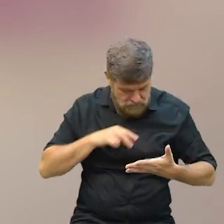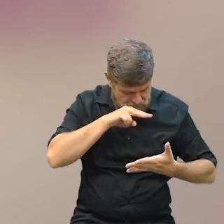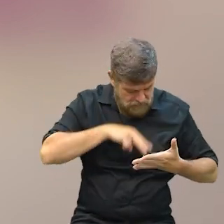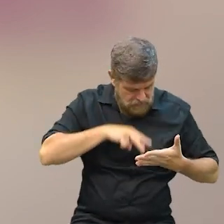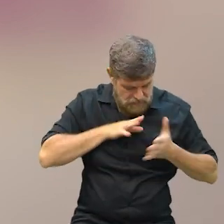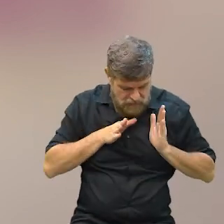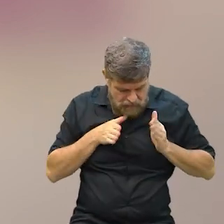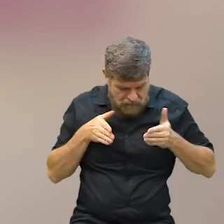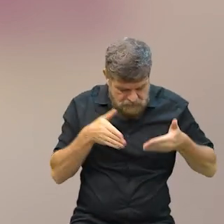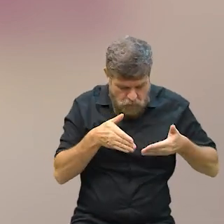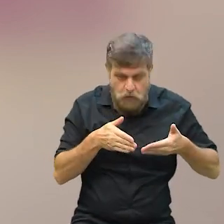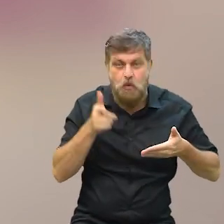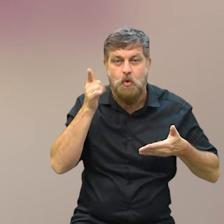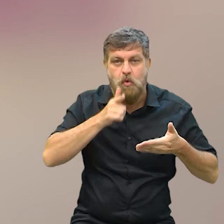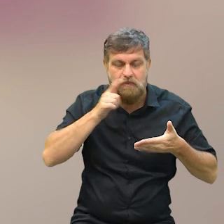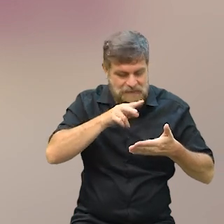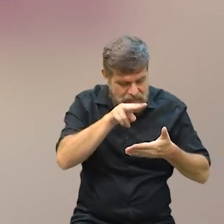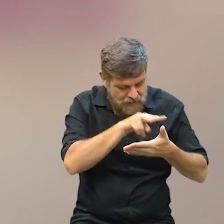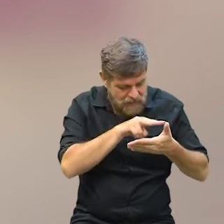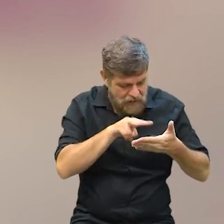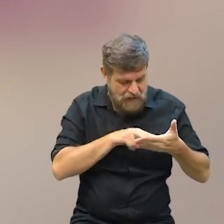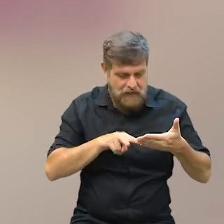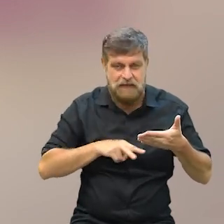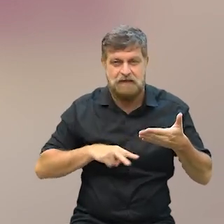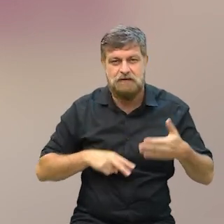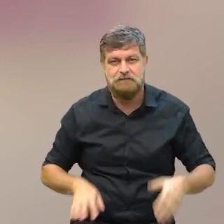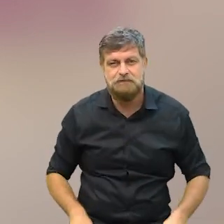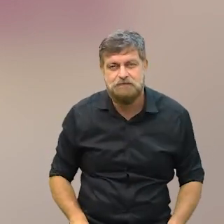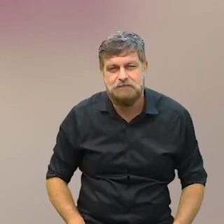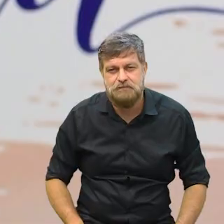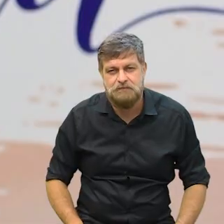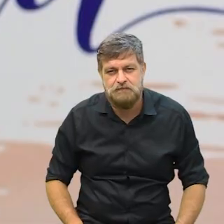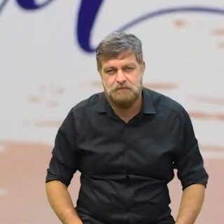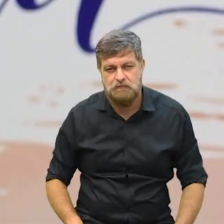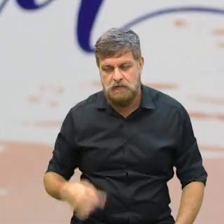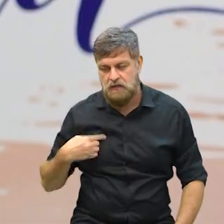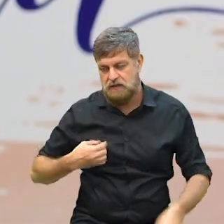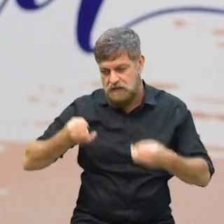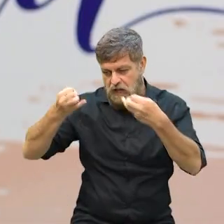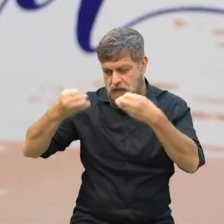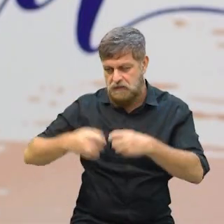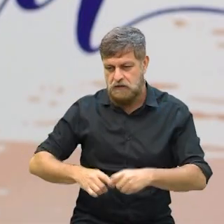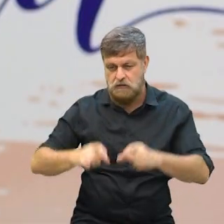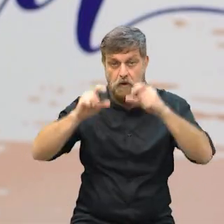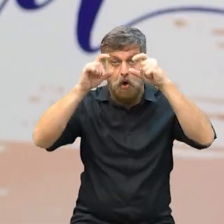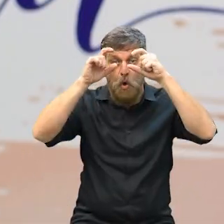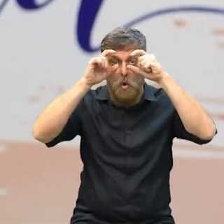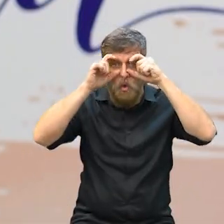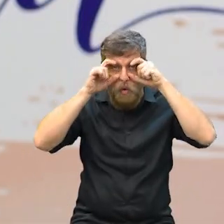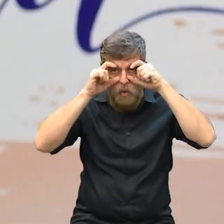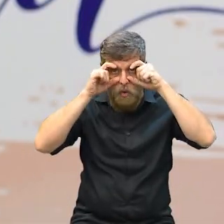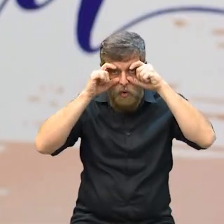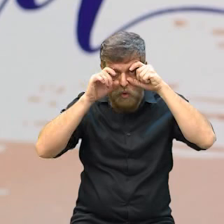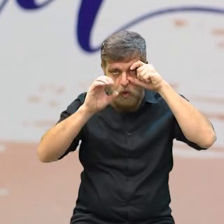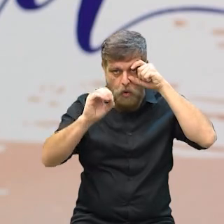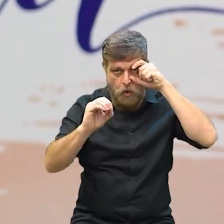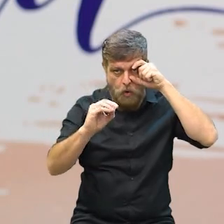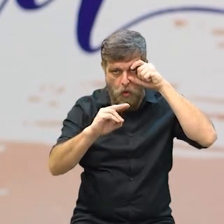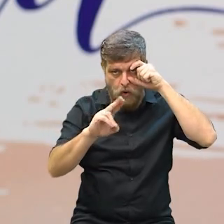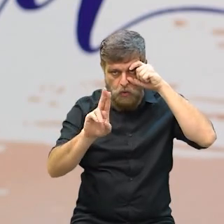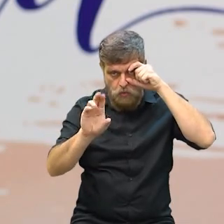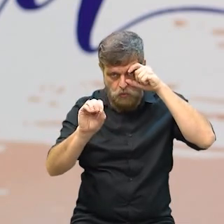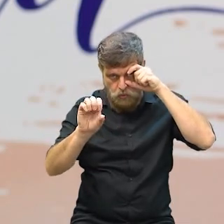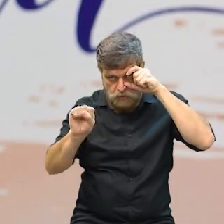consegue o ponto focal, né, o foco de leitura sem o óculos. A gente está falando aí de óculos, né? É